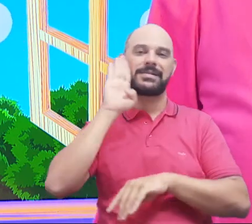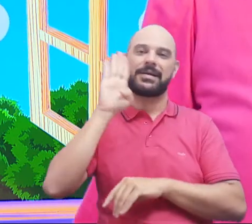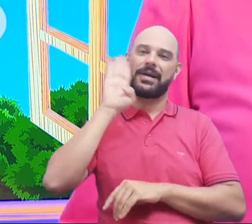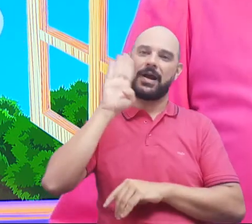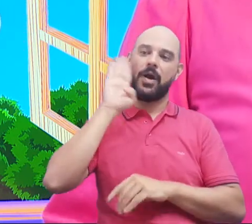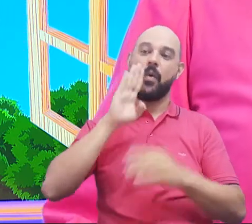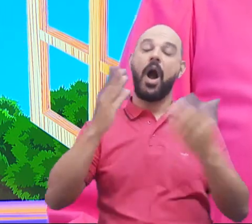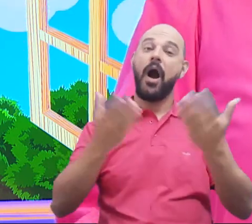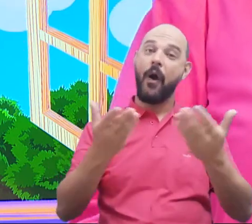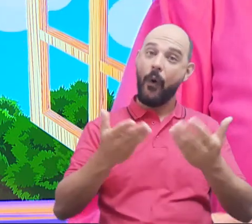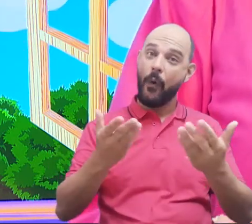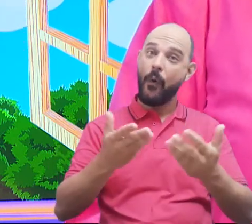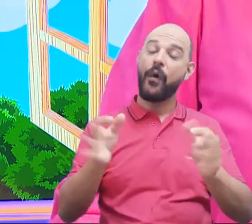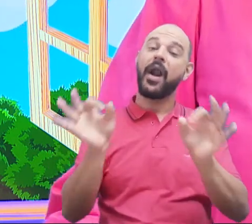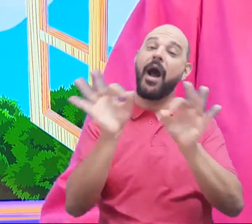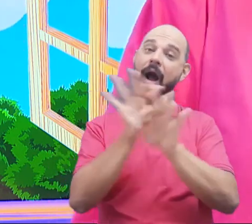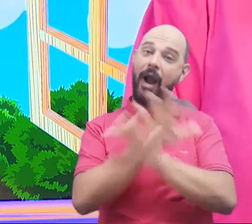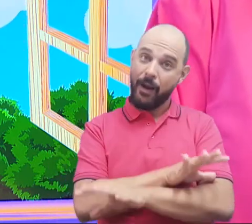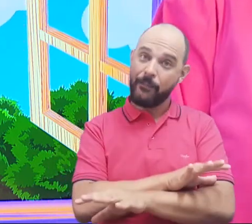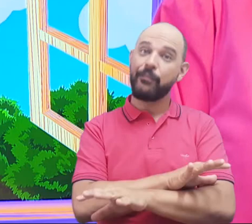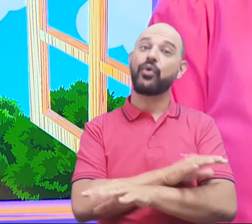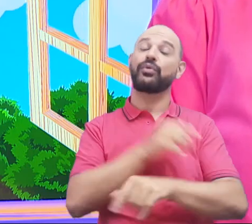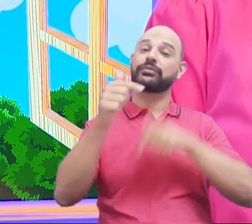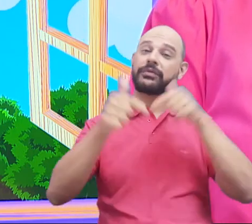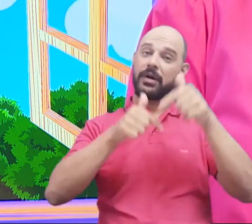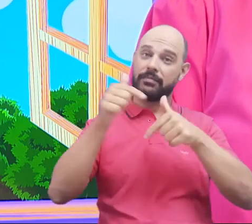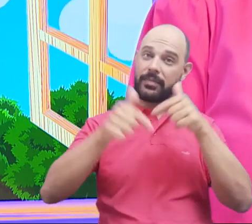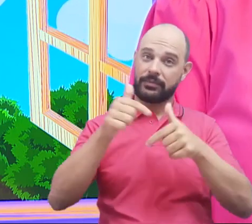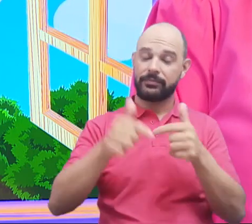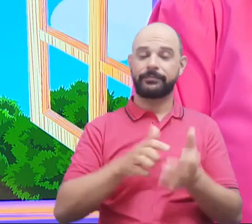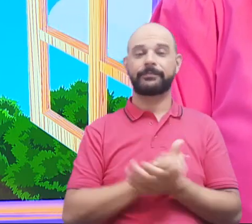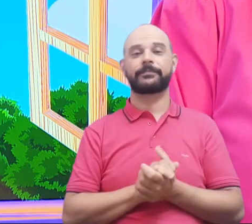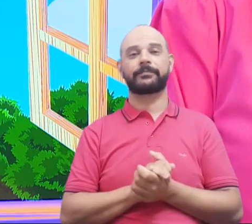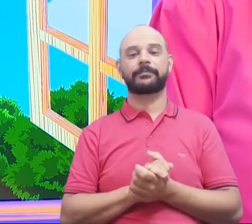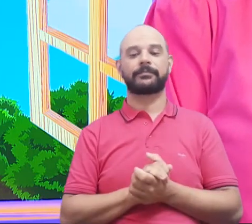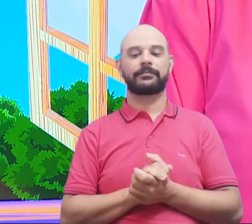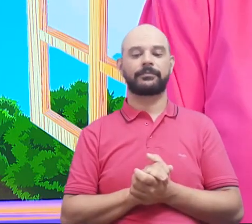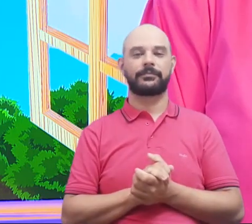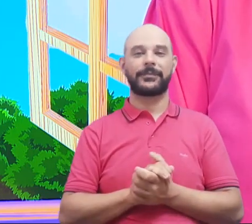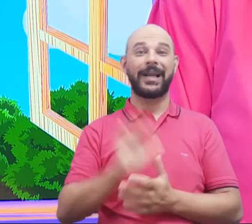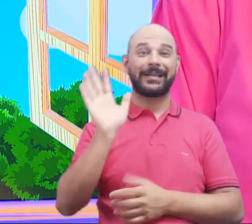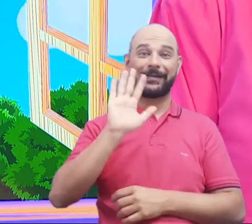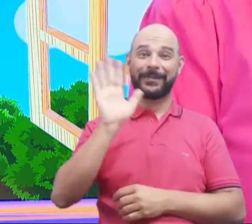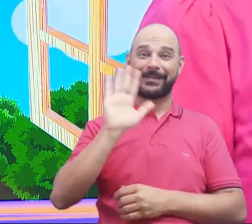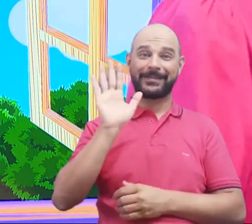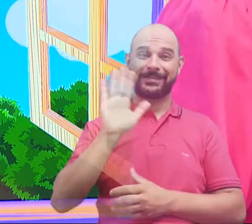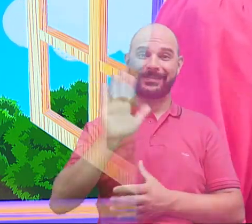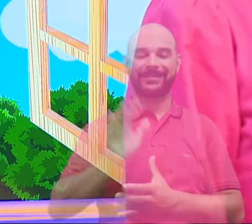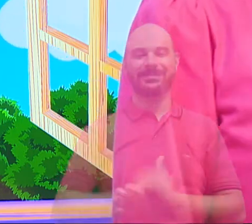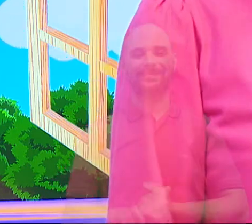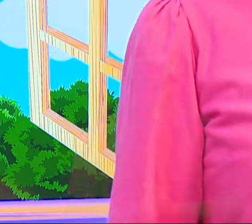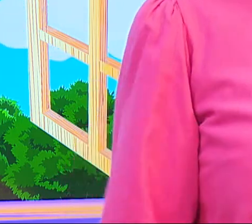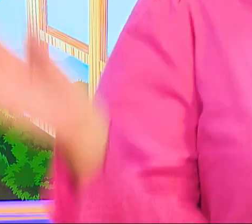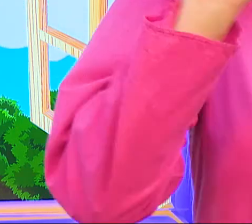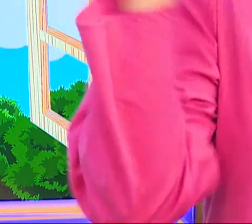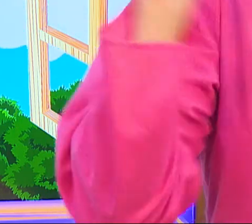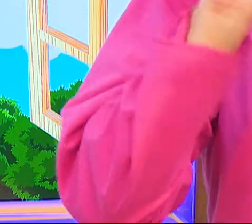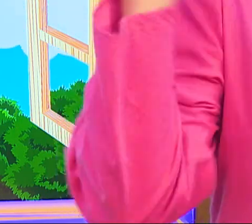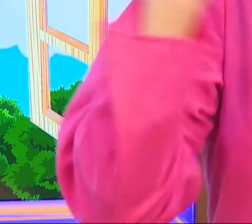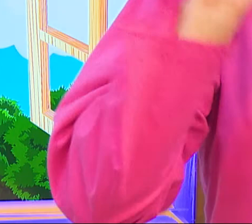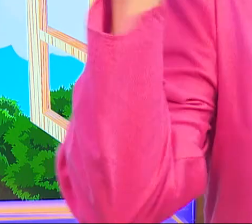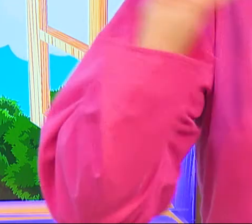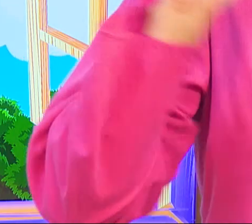legal. Mas agora é hora de encerrar as nossas atividades. Até a próxima!